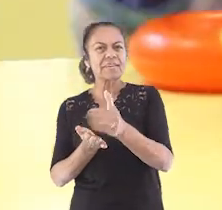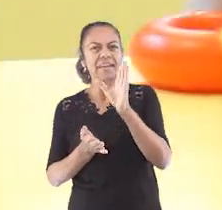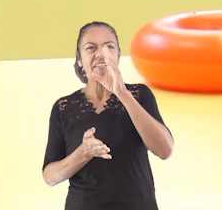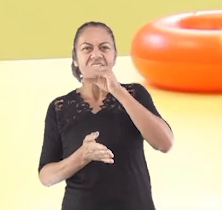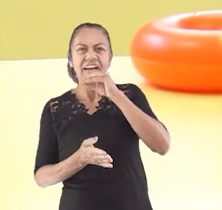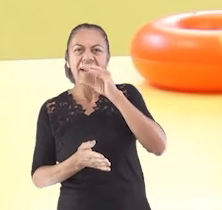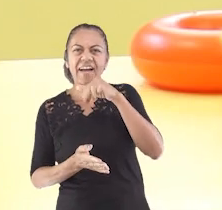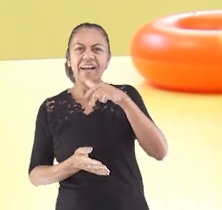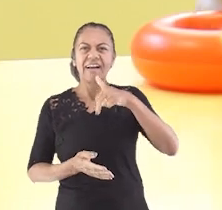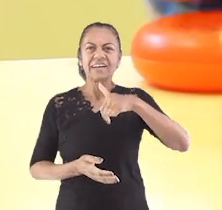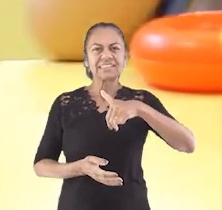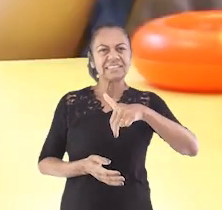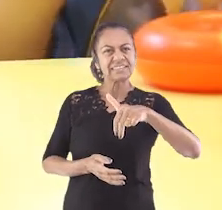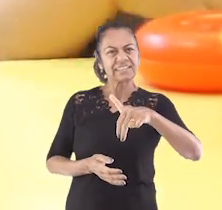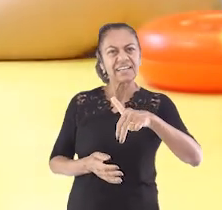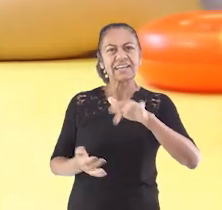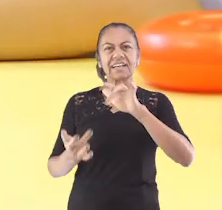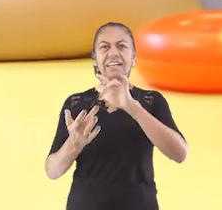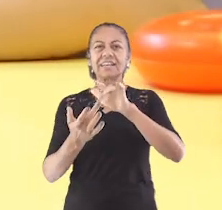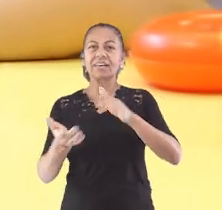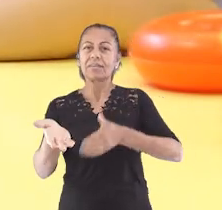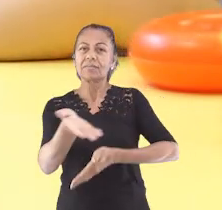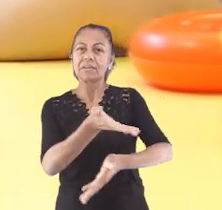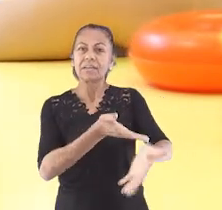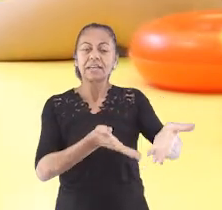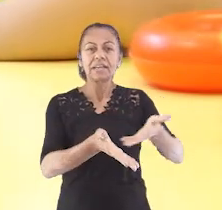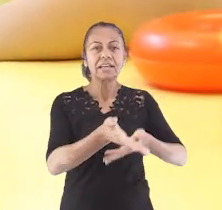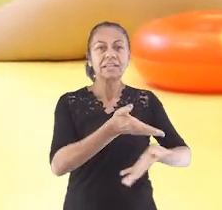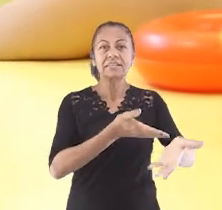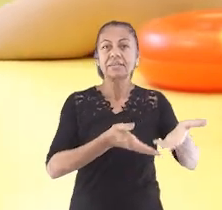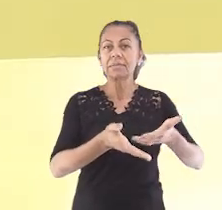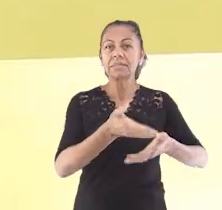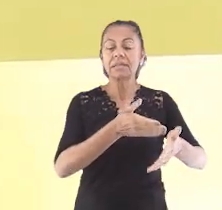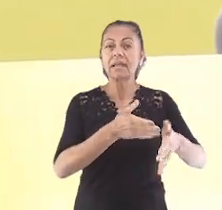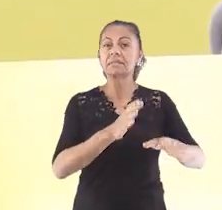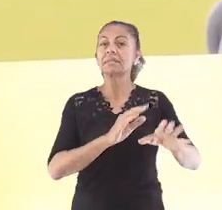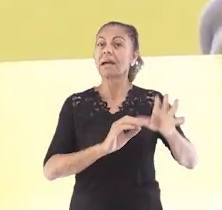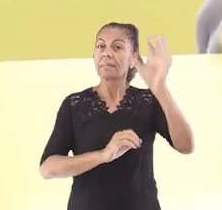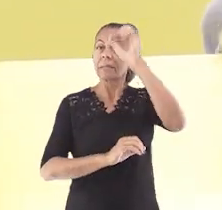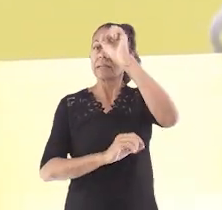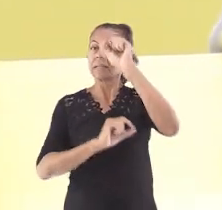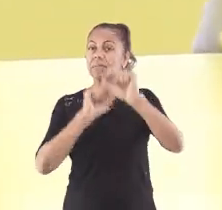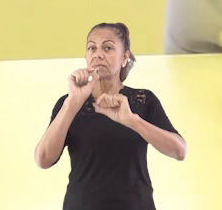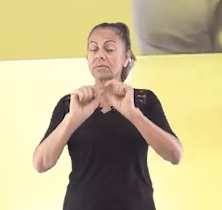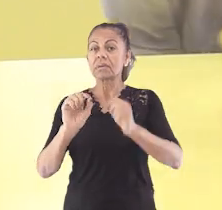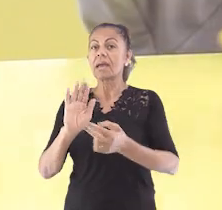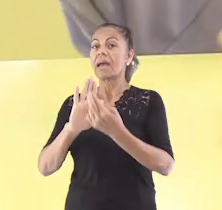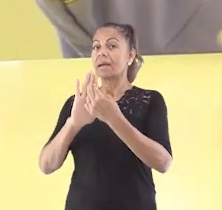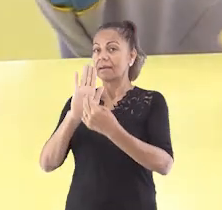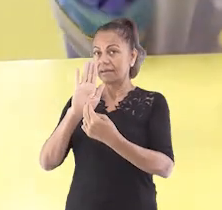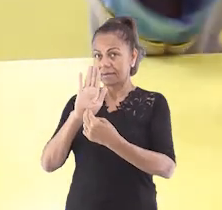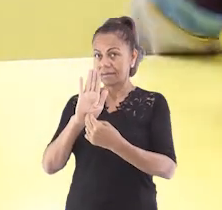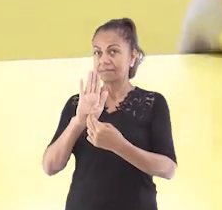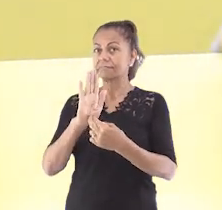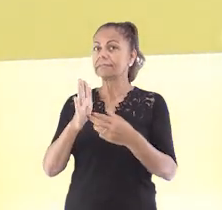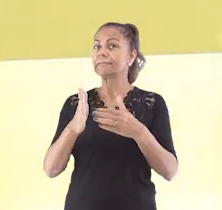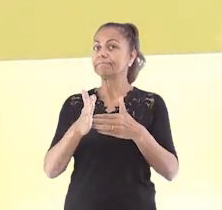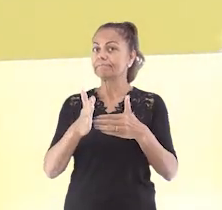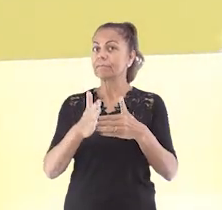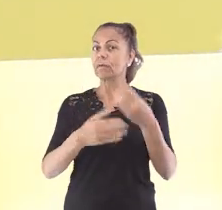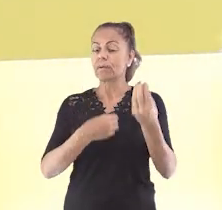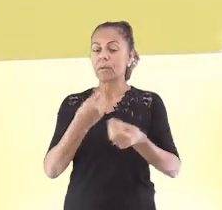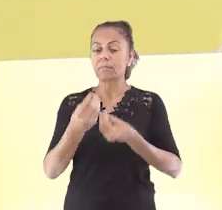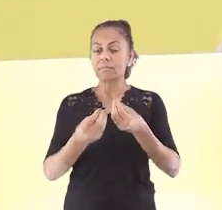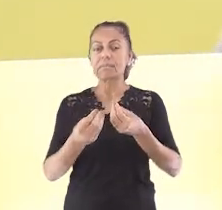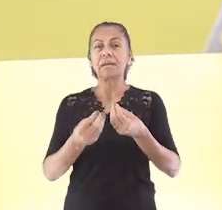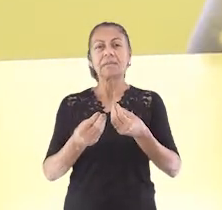Nessa fase, começamos a falar, a andar e com a convivência com outras pessoas, aprendemos regras